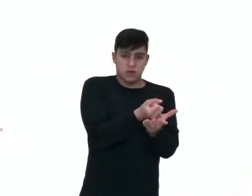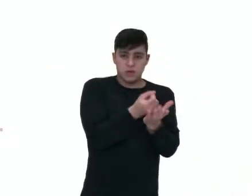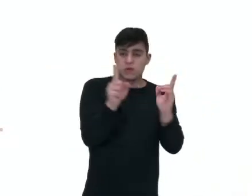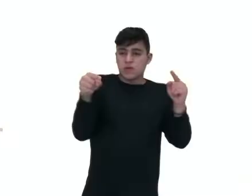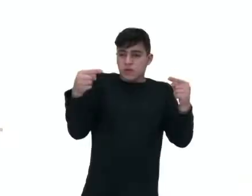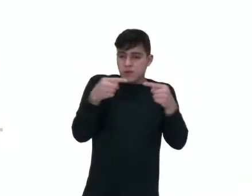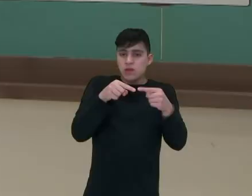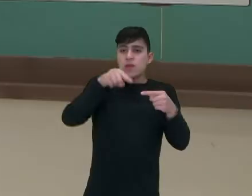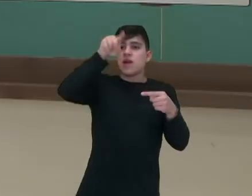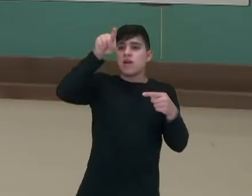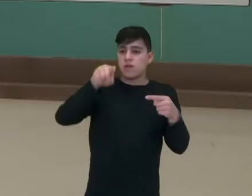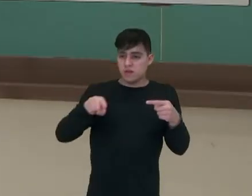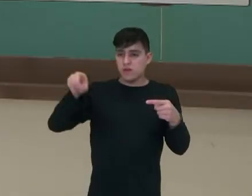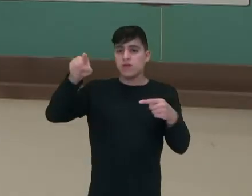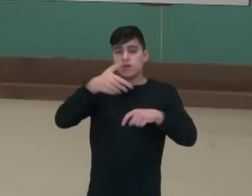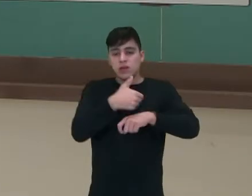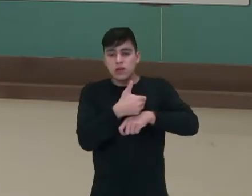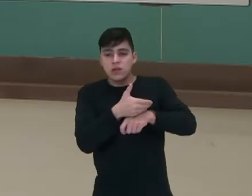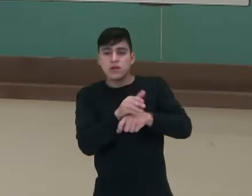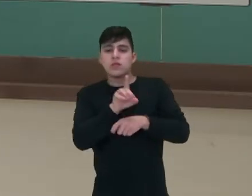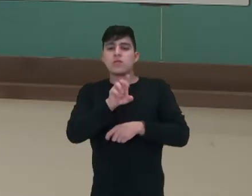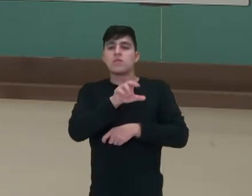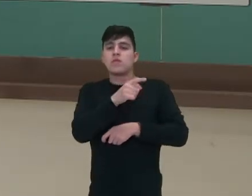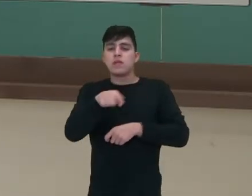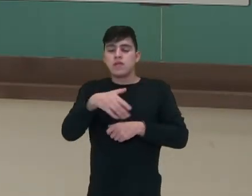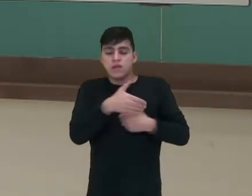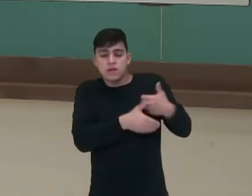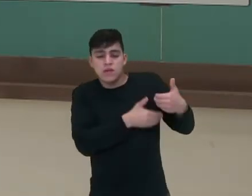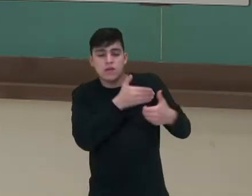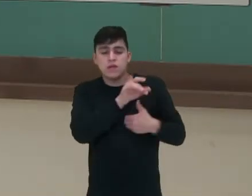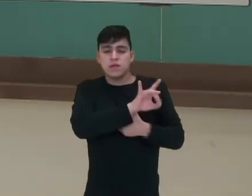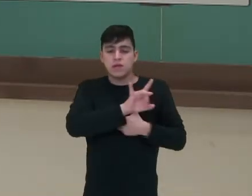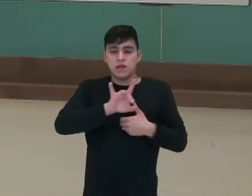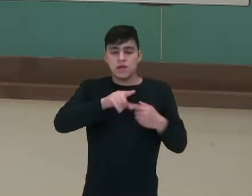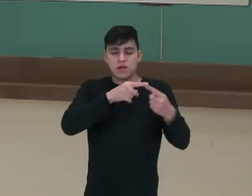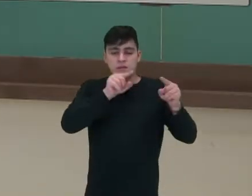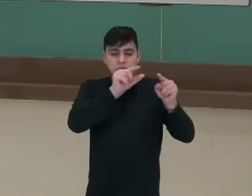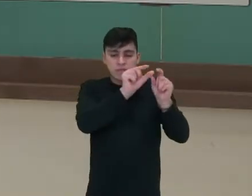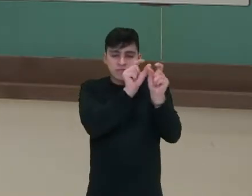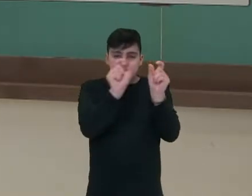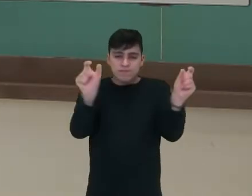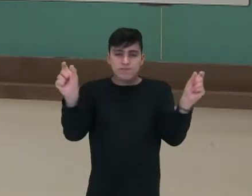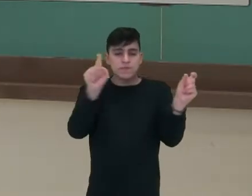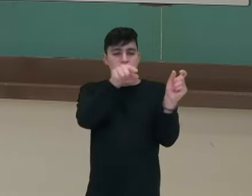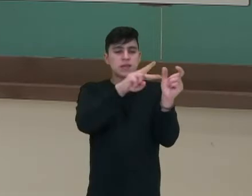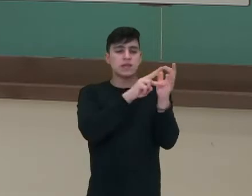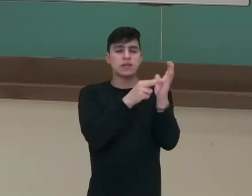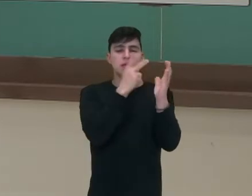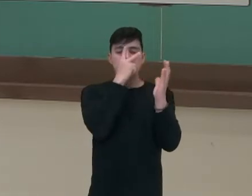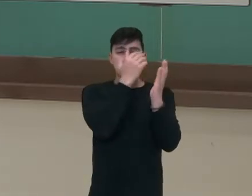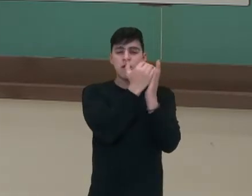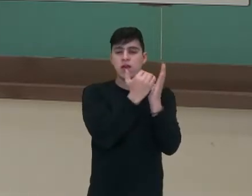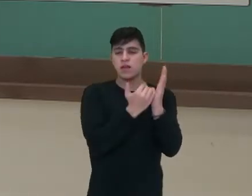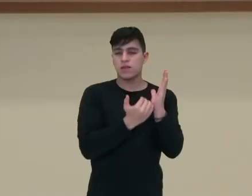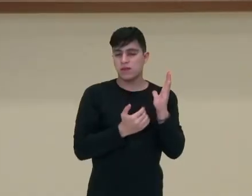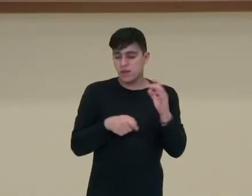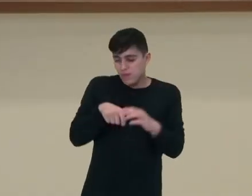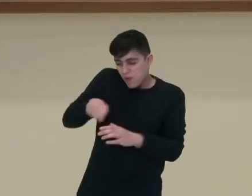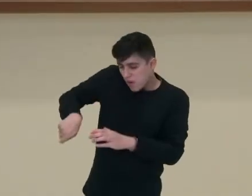à altura e duração, né, de cada ali nota musical. Então vai estar ali como se fosse uma receita de bolo, né?